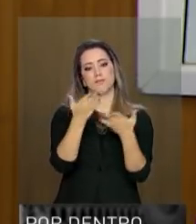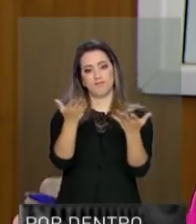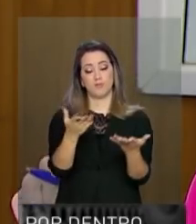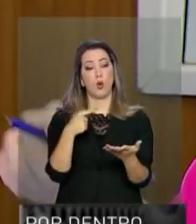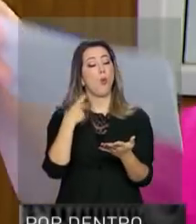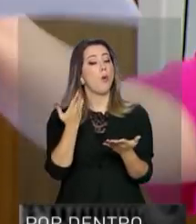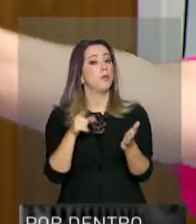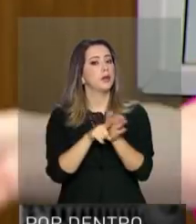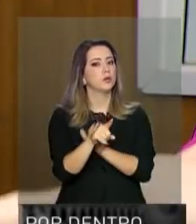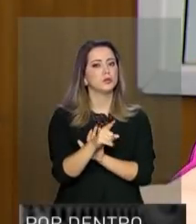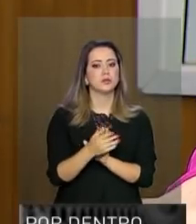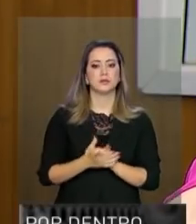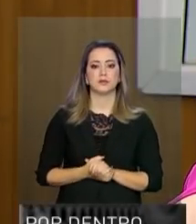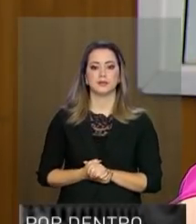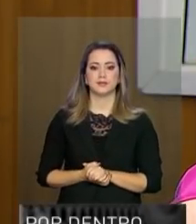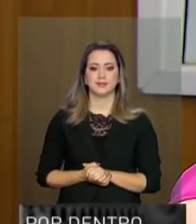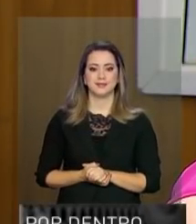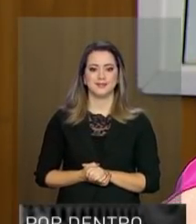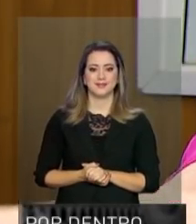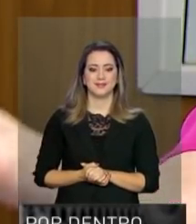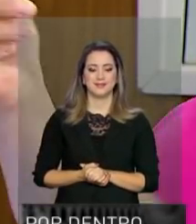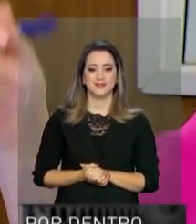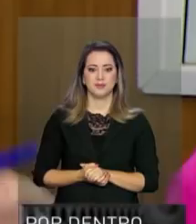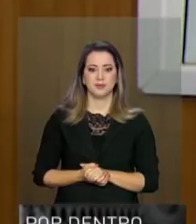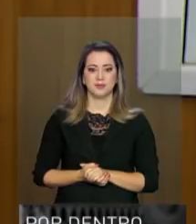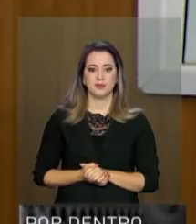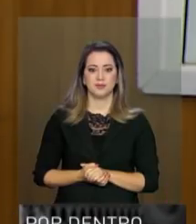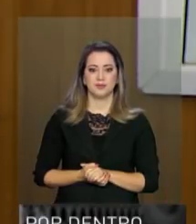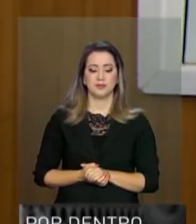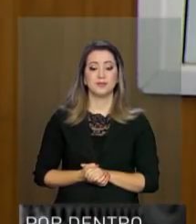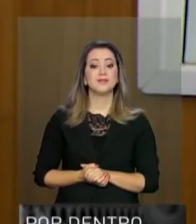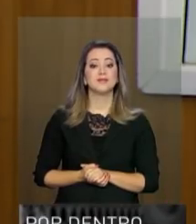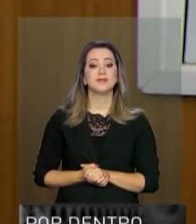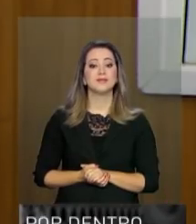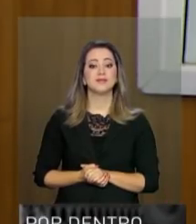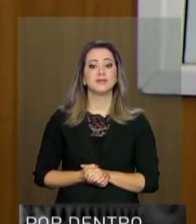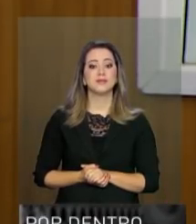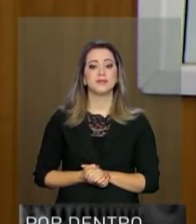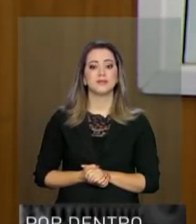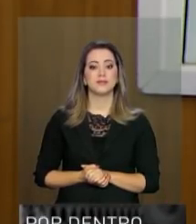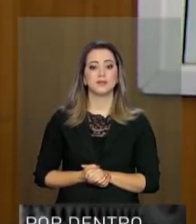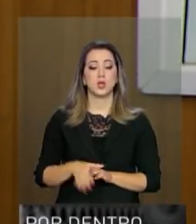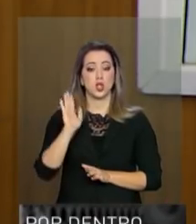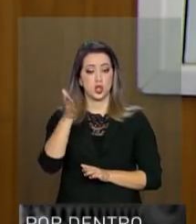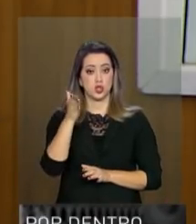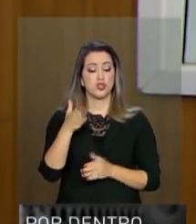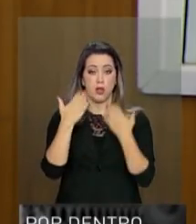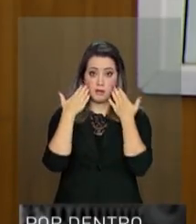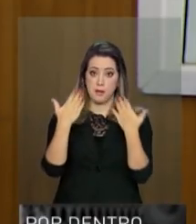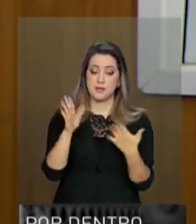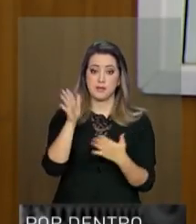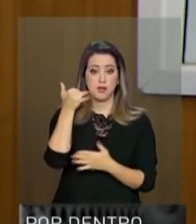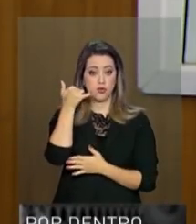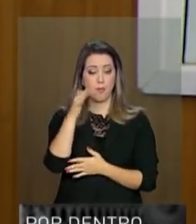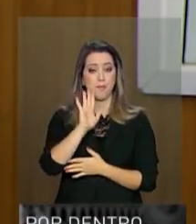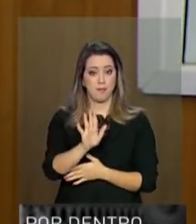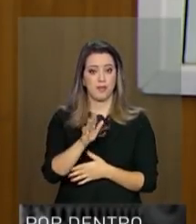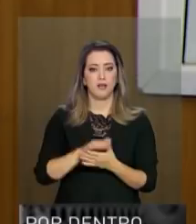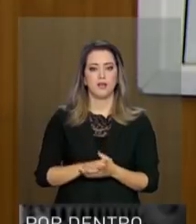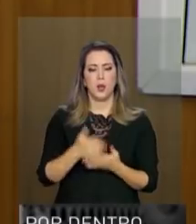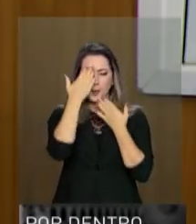nossos convidados? 26. Vou fazer contato com Brasília. Você já está na linha, já está no ar. Estou na linha, bom dia. Obrigado